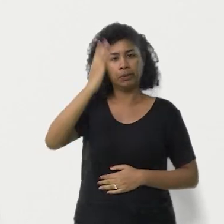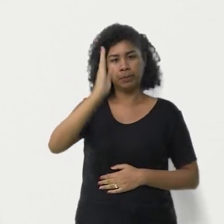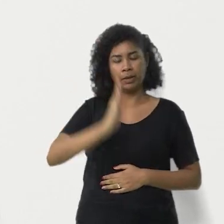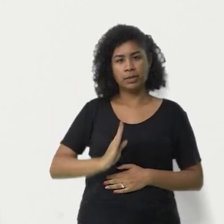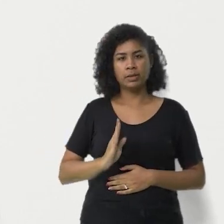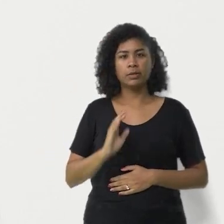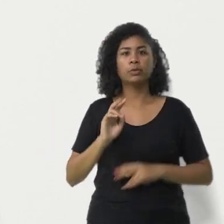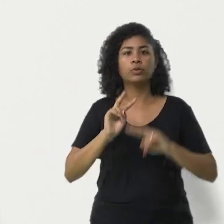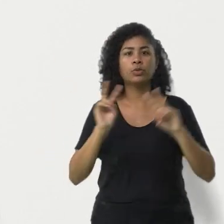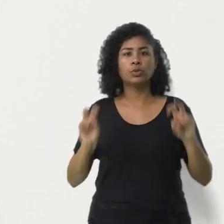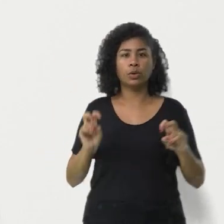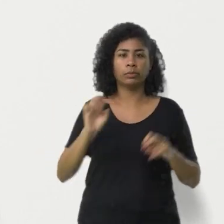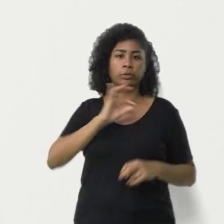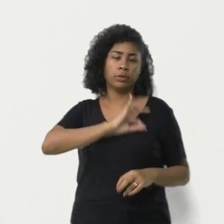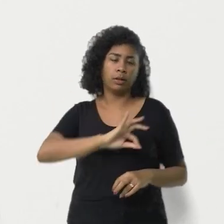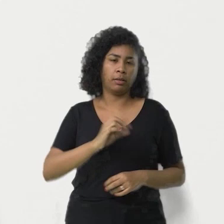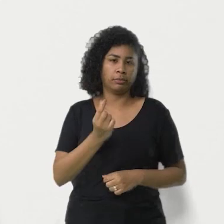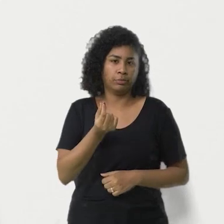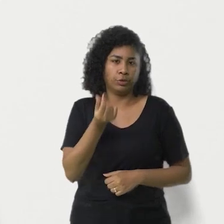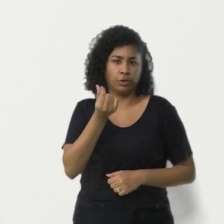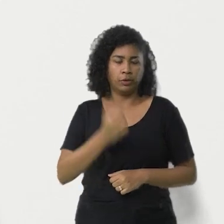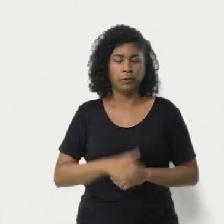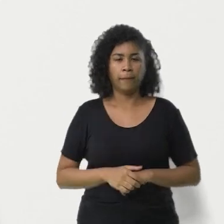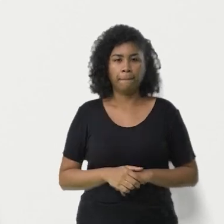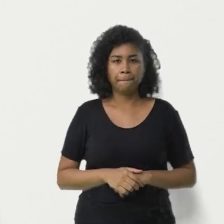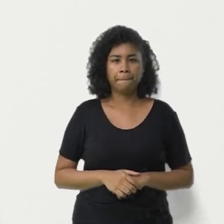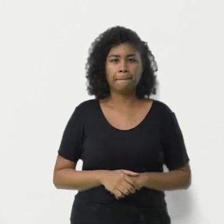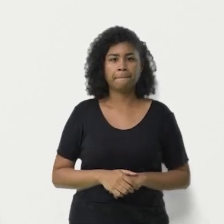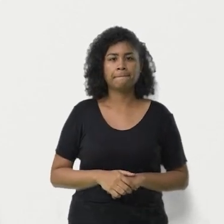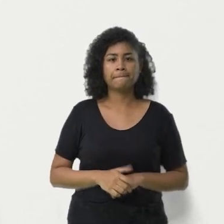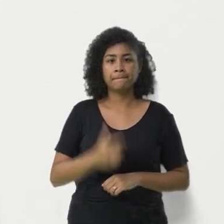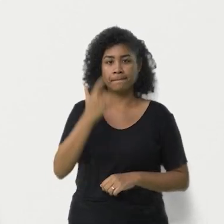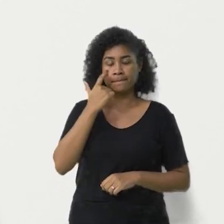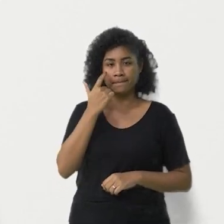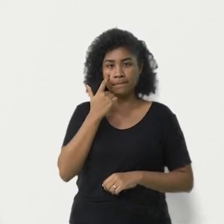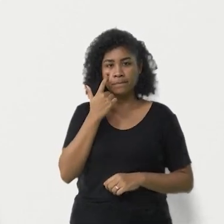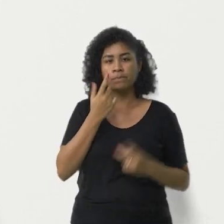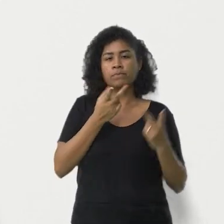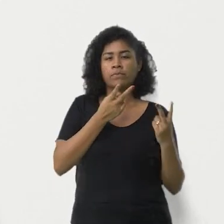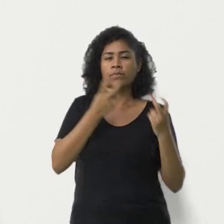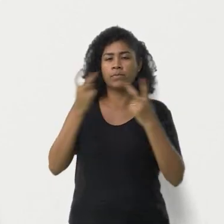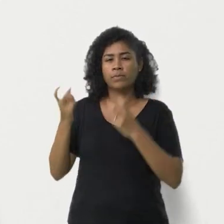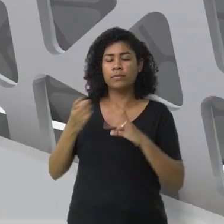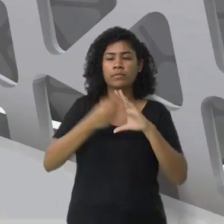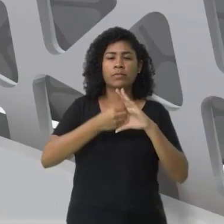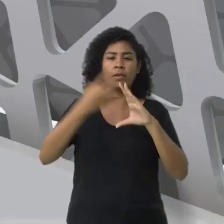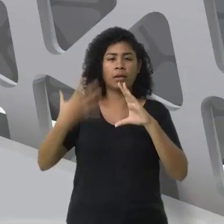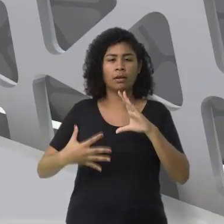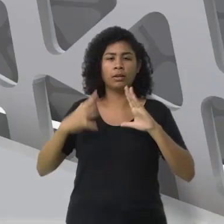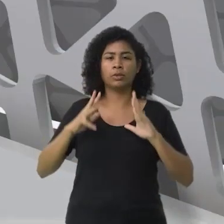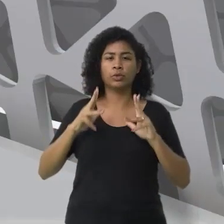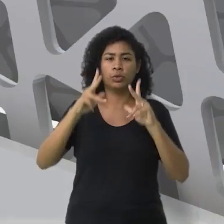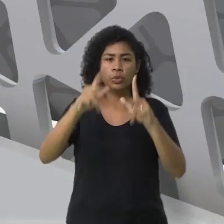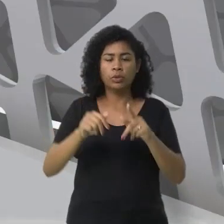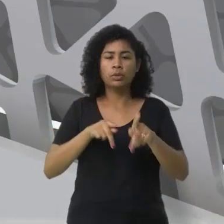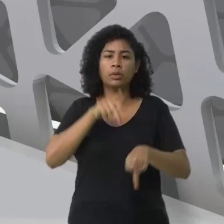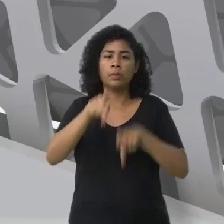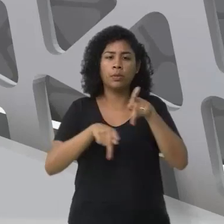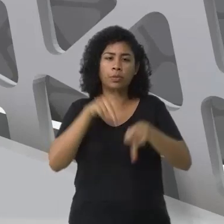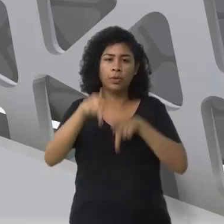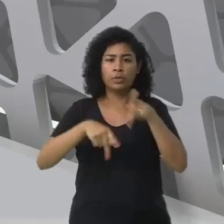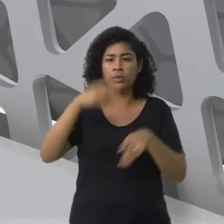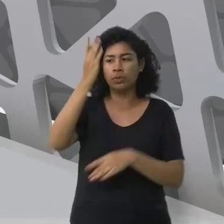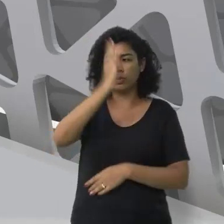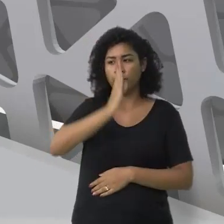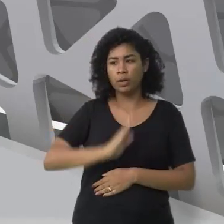relação à renda, tá, gente? Verificando todas essas características aí da população brasileira,